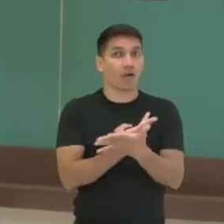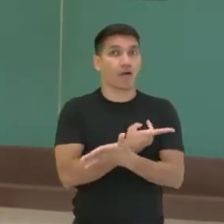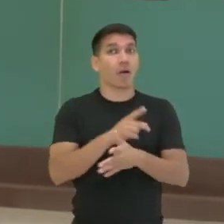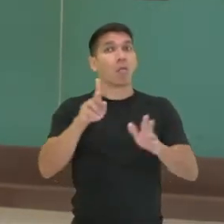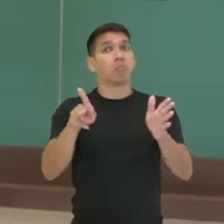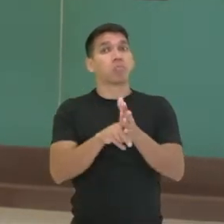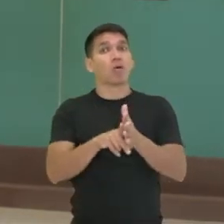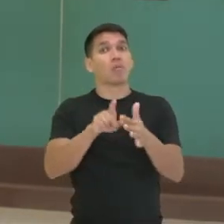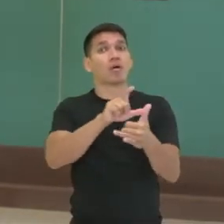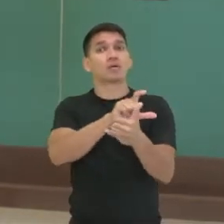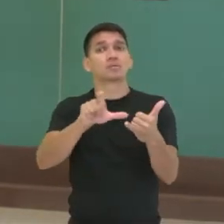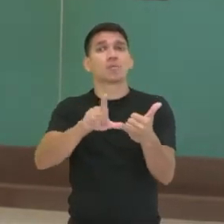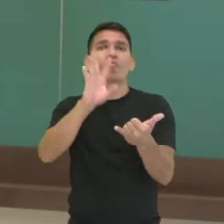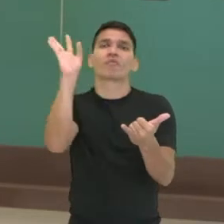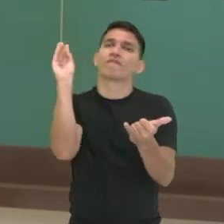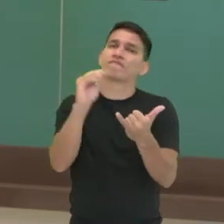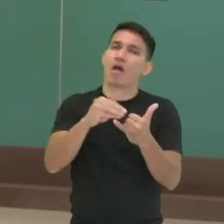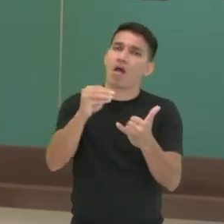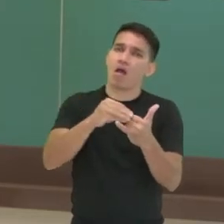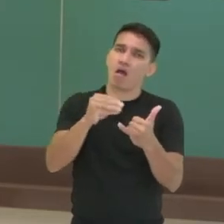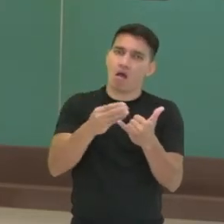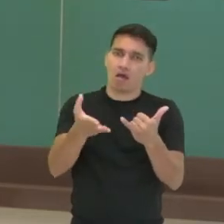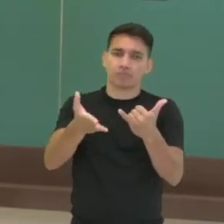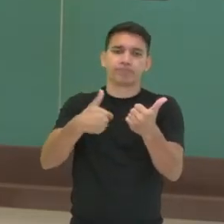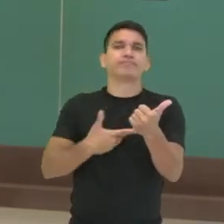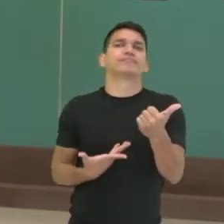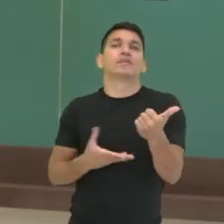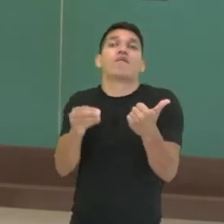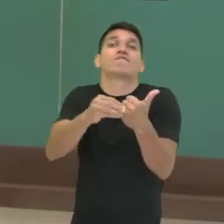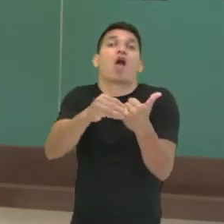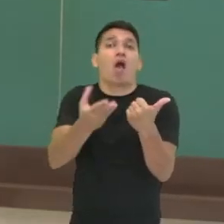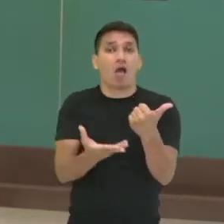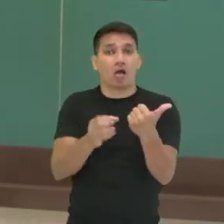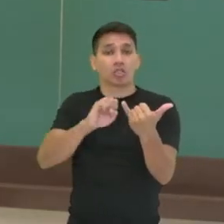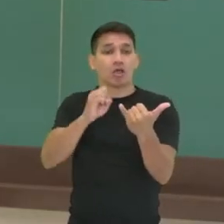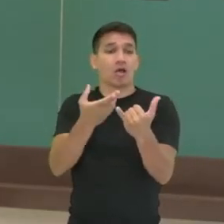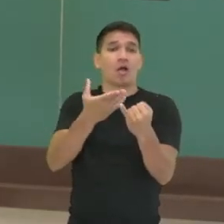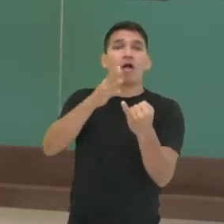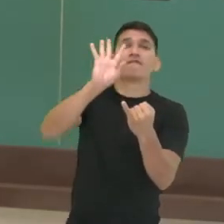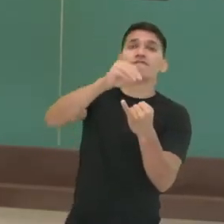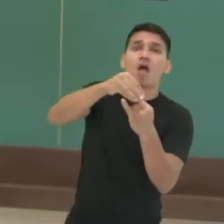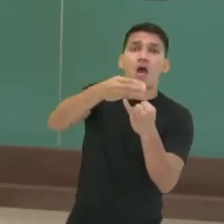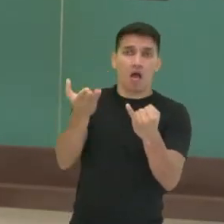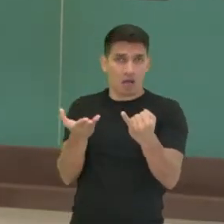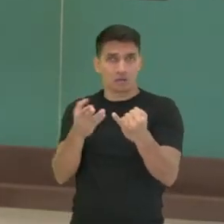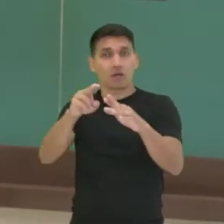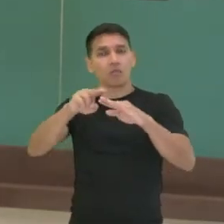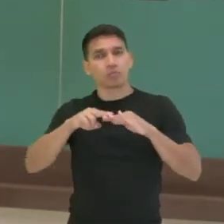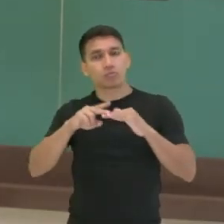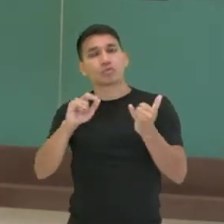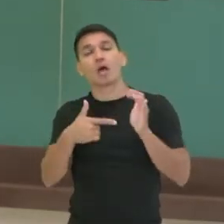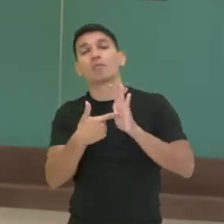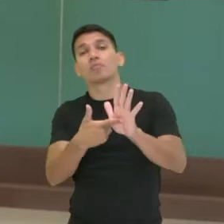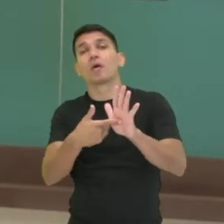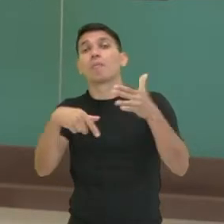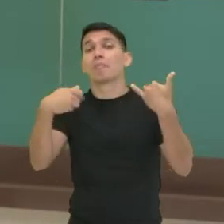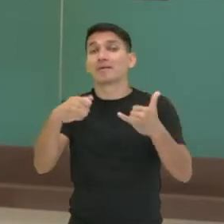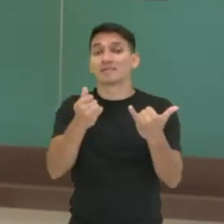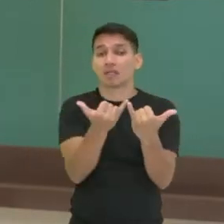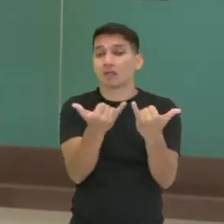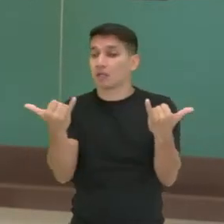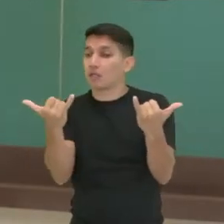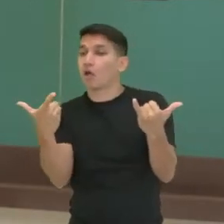ela está incompleta. E o que vai acontecer? Vai ser exigido, num período composto, que